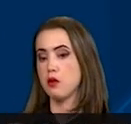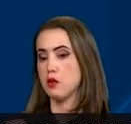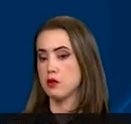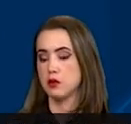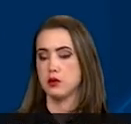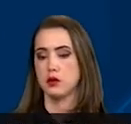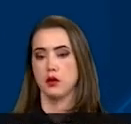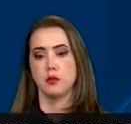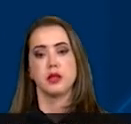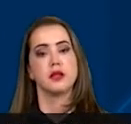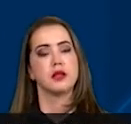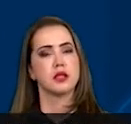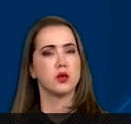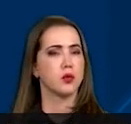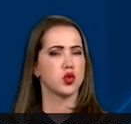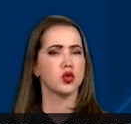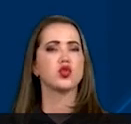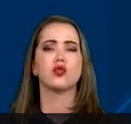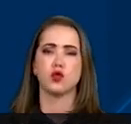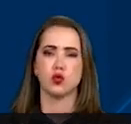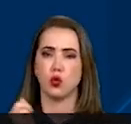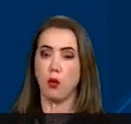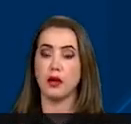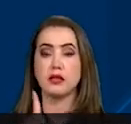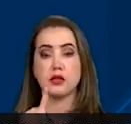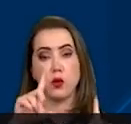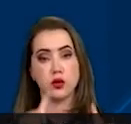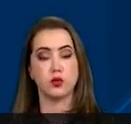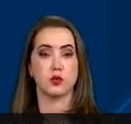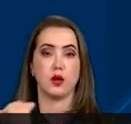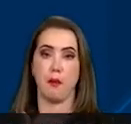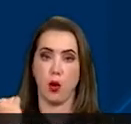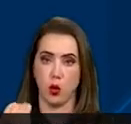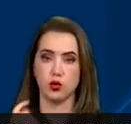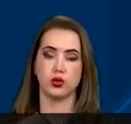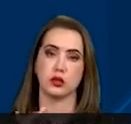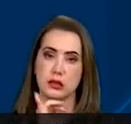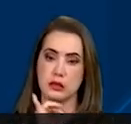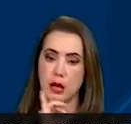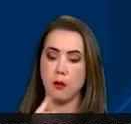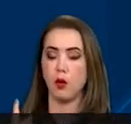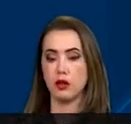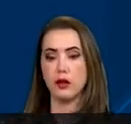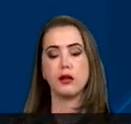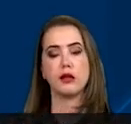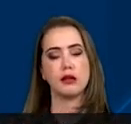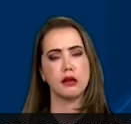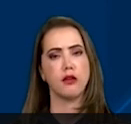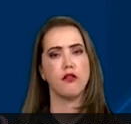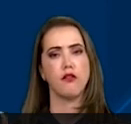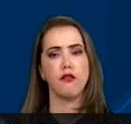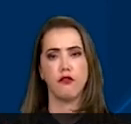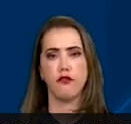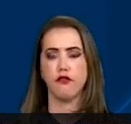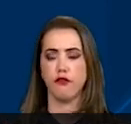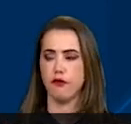governo brasileiro visam reduzir os casos de mortalidade evitável, como o de Albino, em até